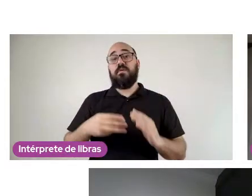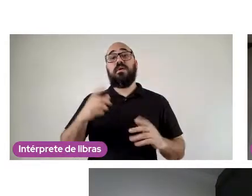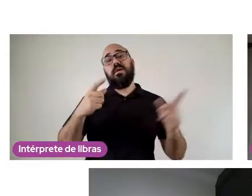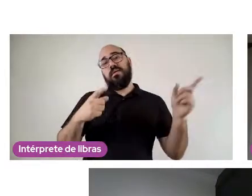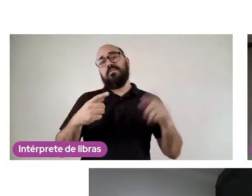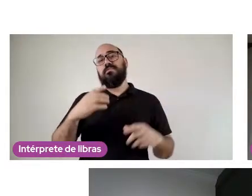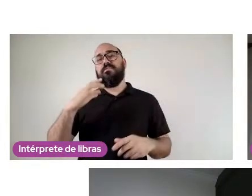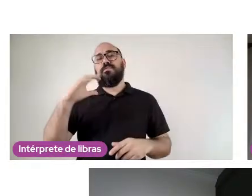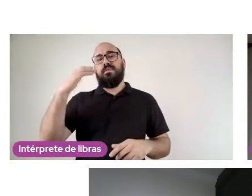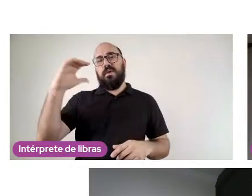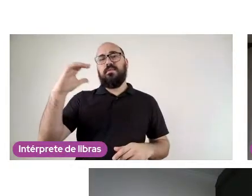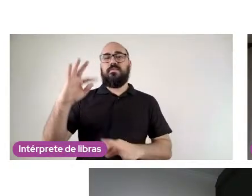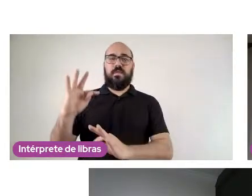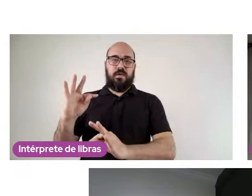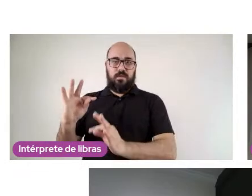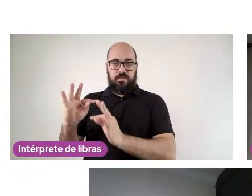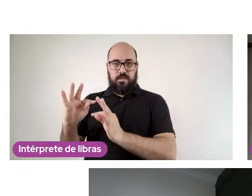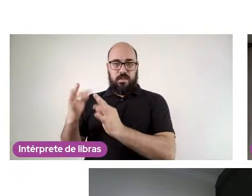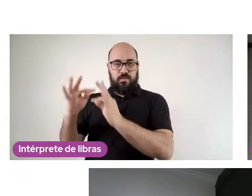no grupo,